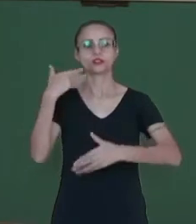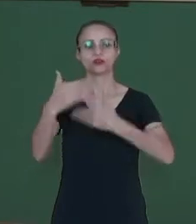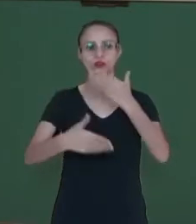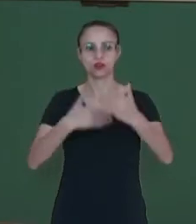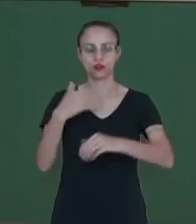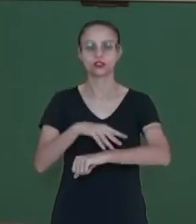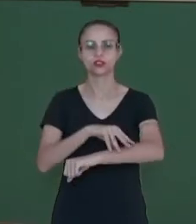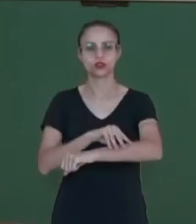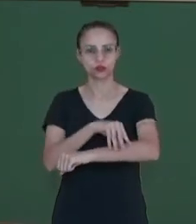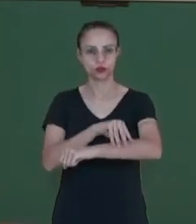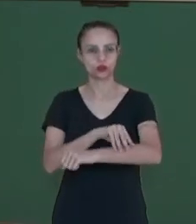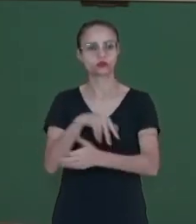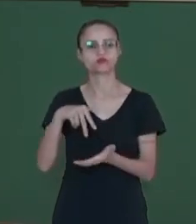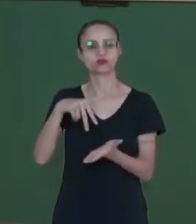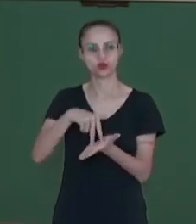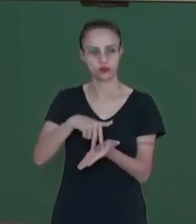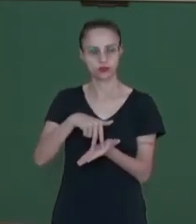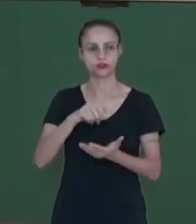de sustentação.